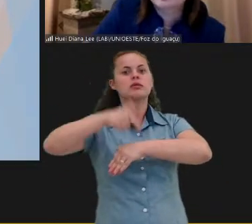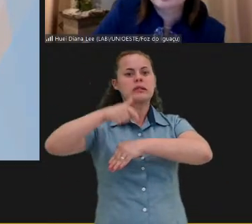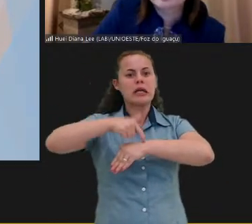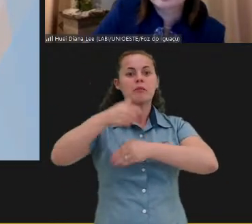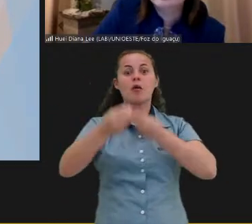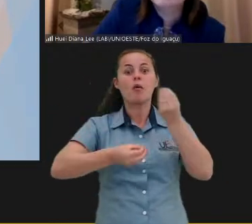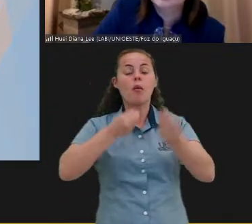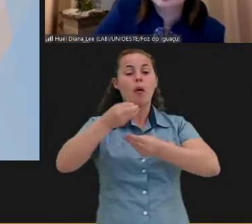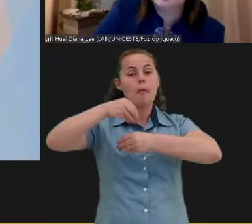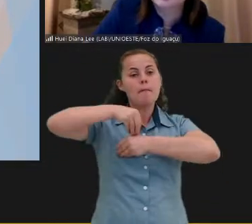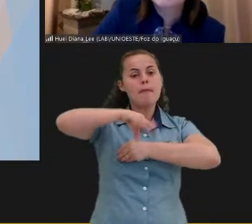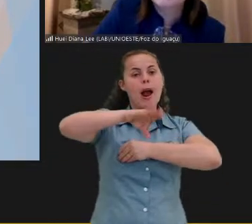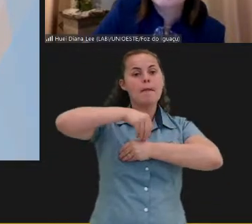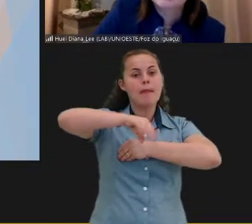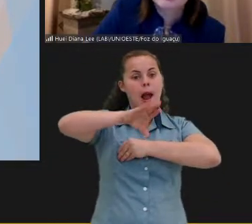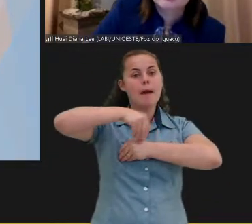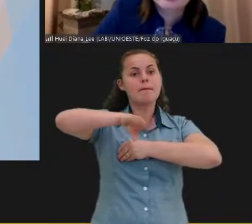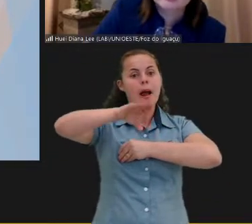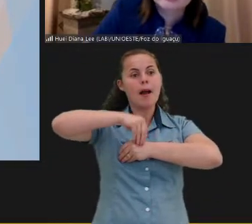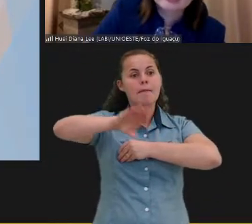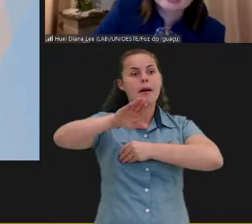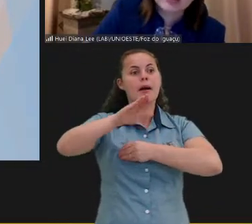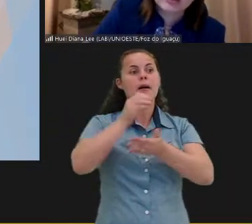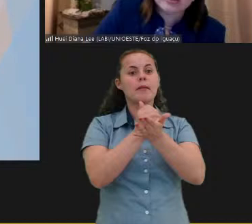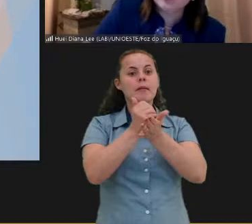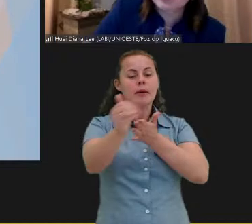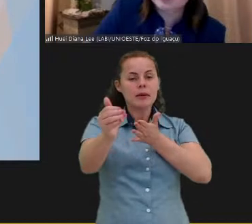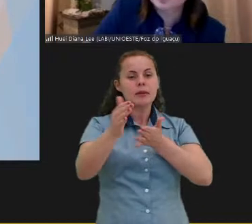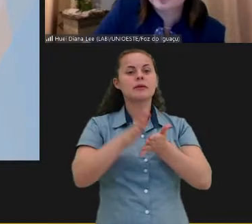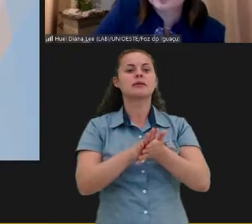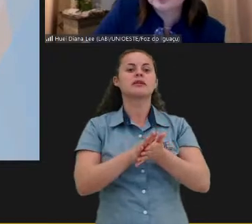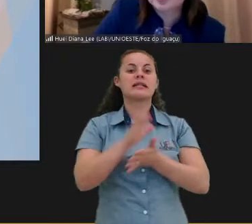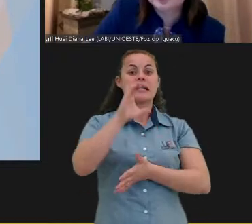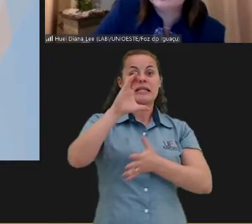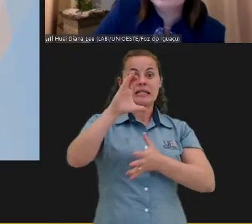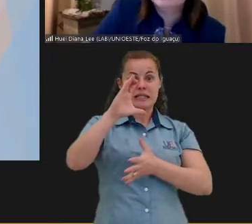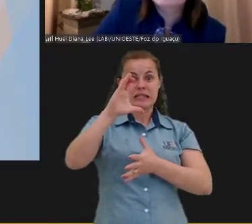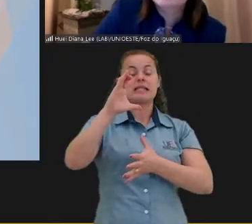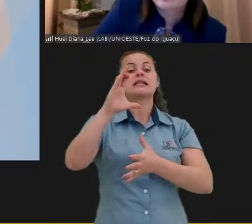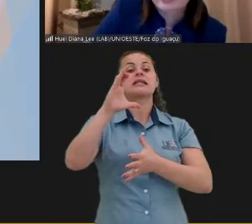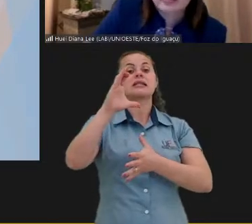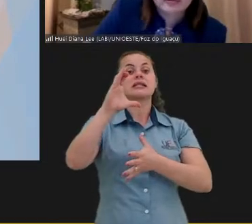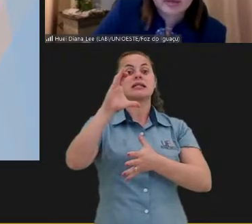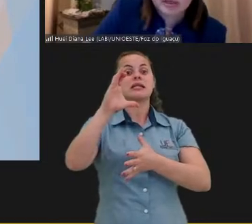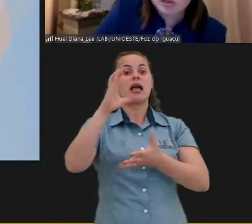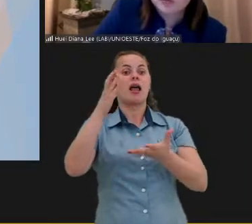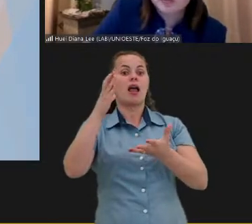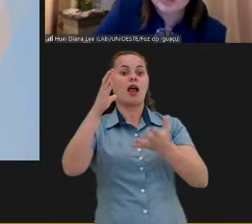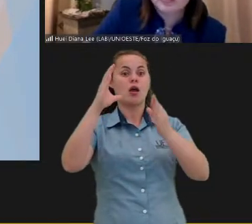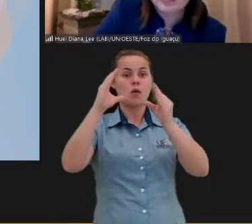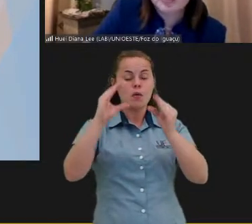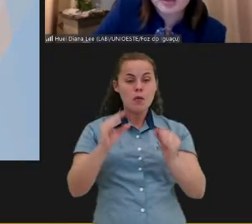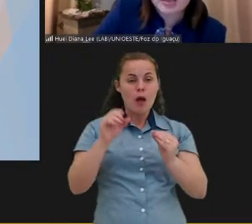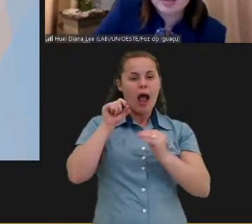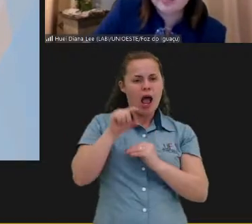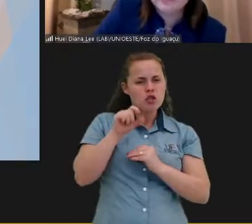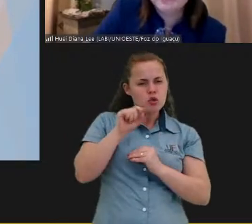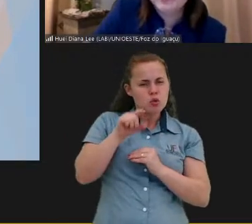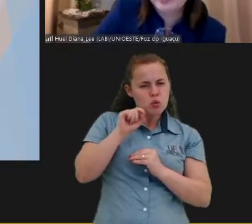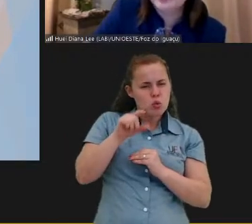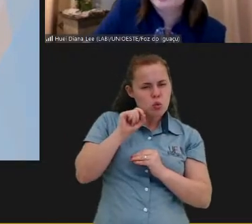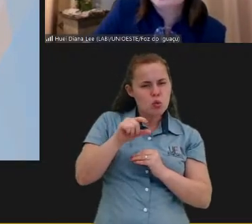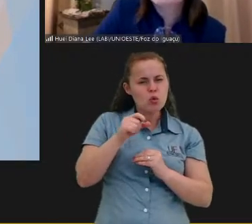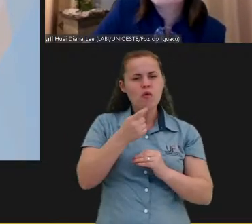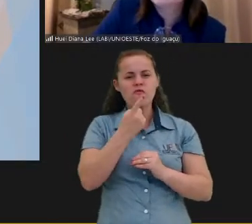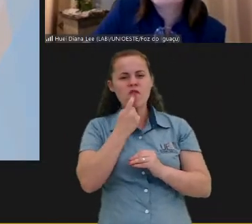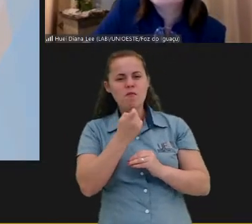comentários aconteciam, vejam, cinza para neutro, azul para positivo, negativo com vermelho,